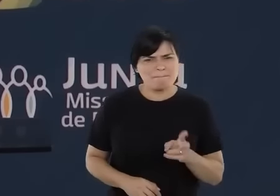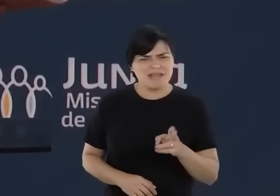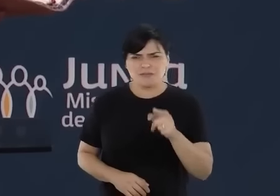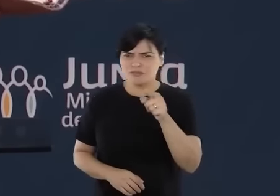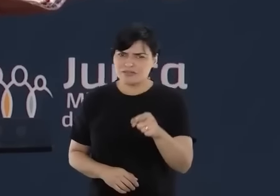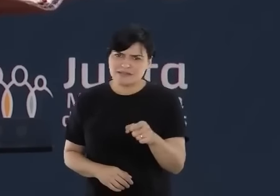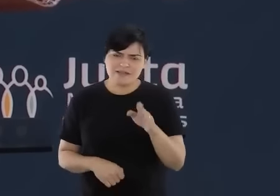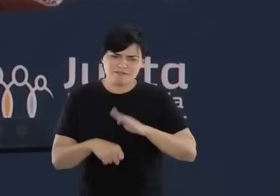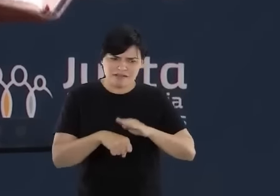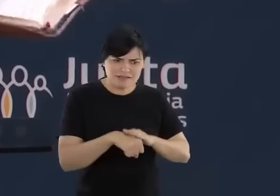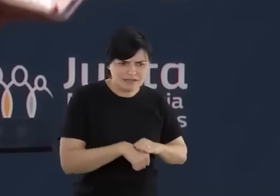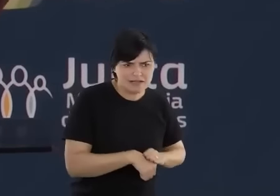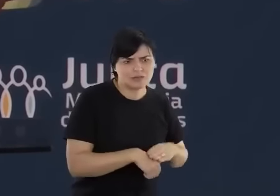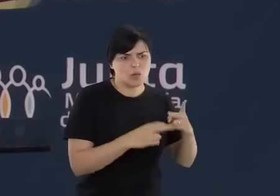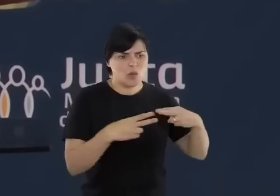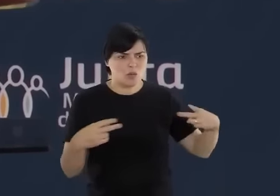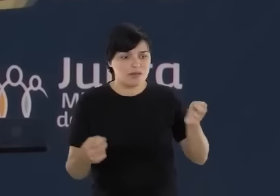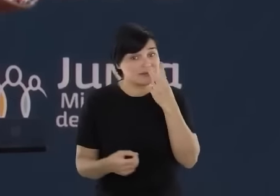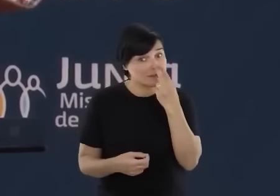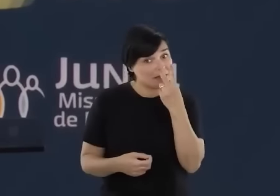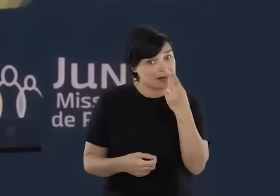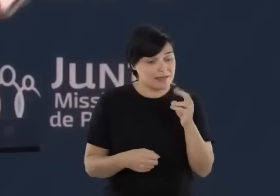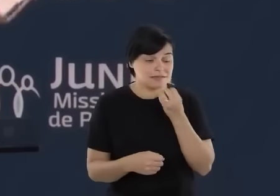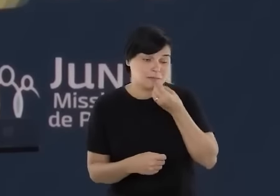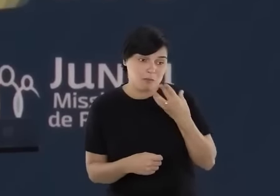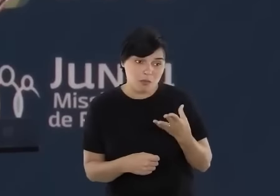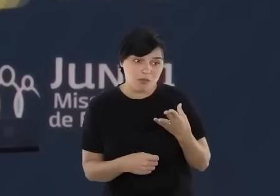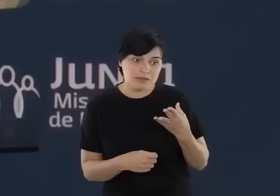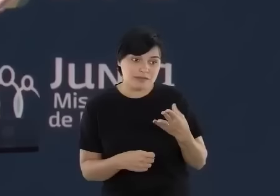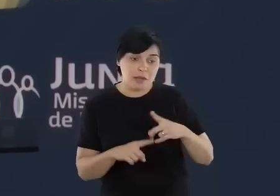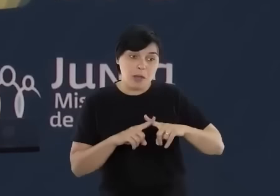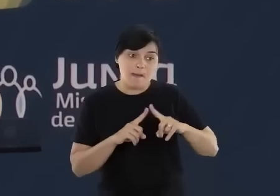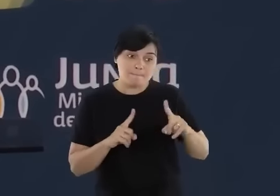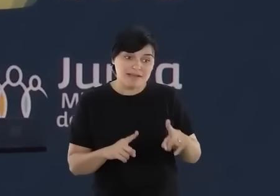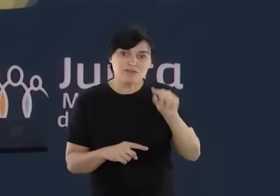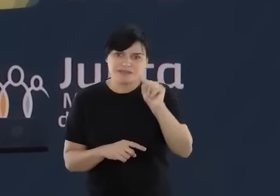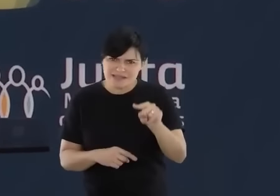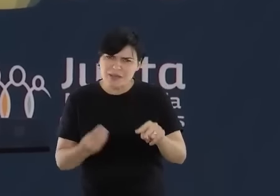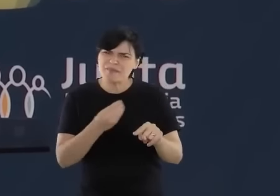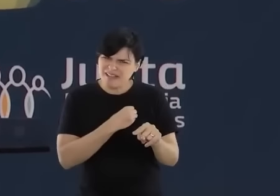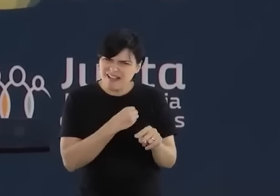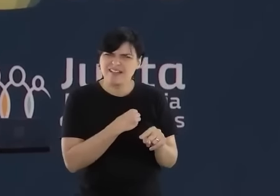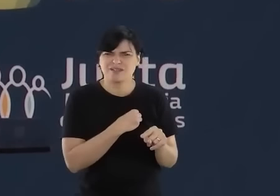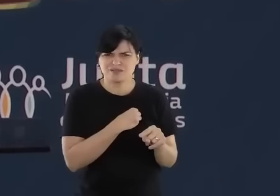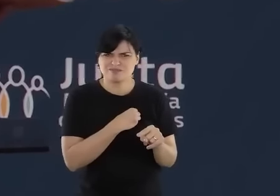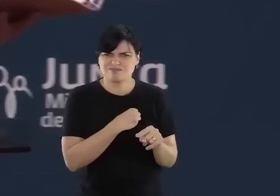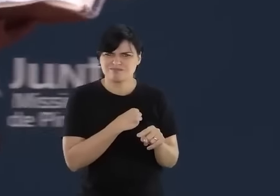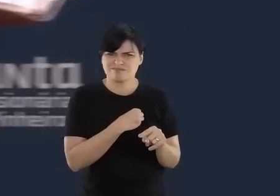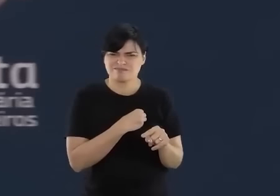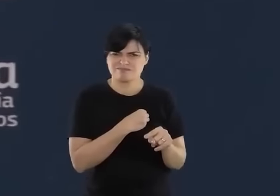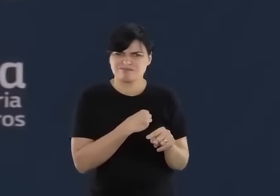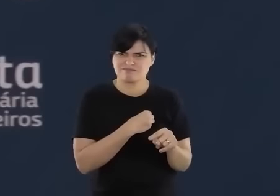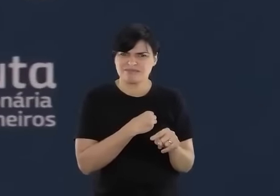morais que não tem a marca do pecado todos pecaram e destituídos estão da glória de Deus e vamos